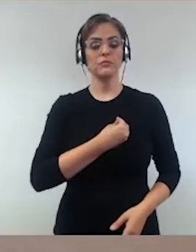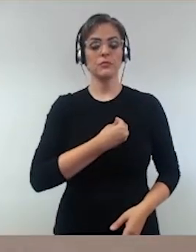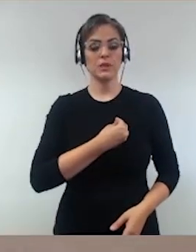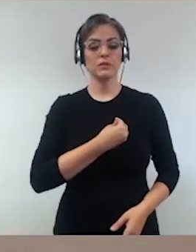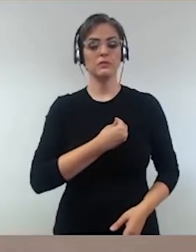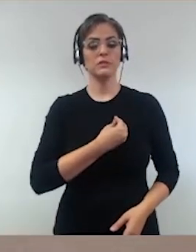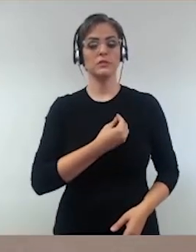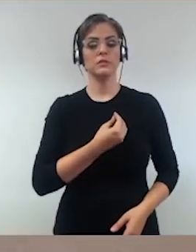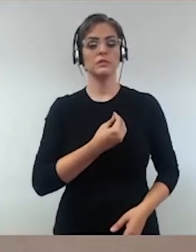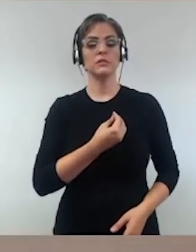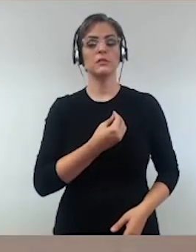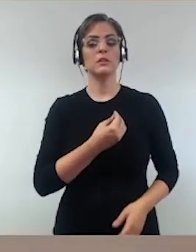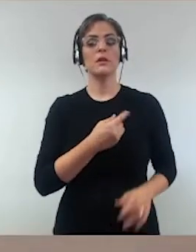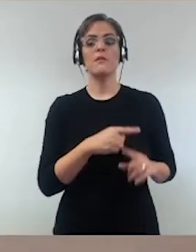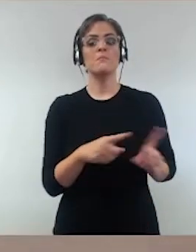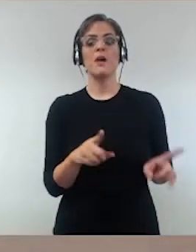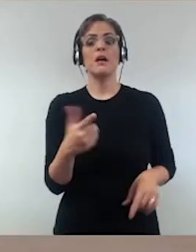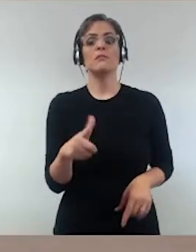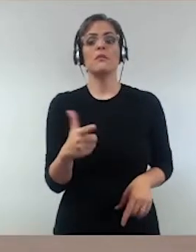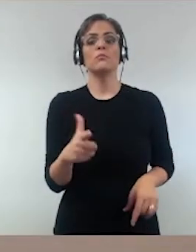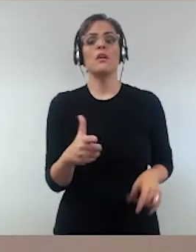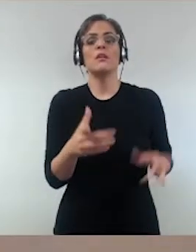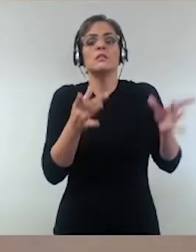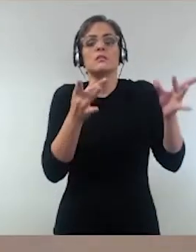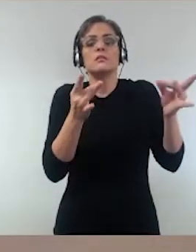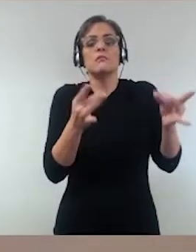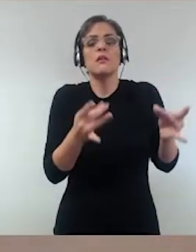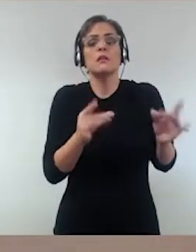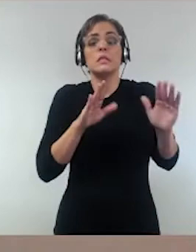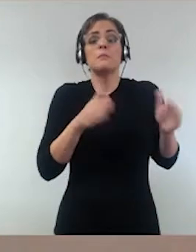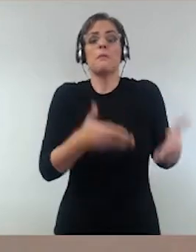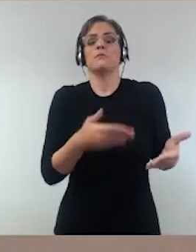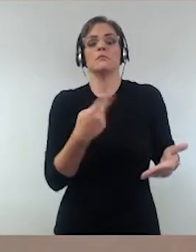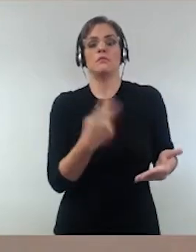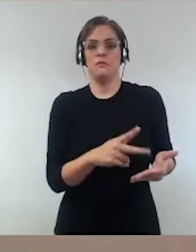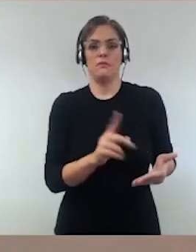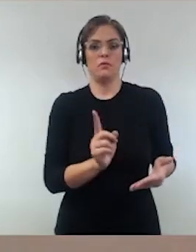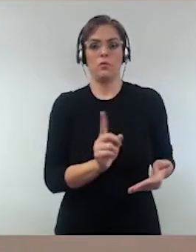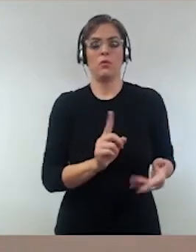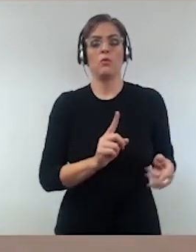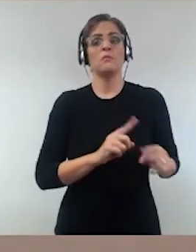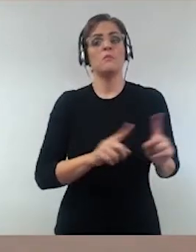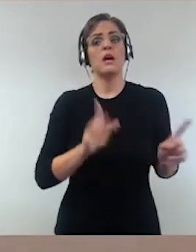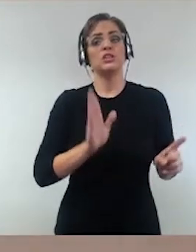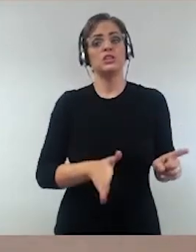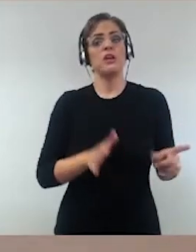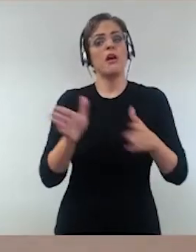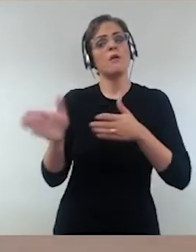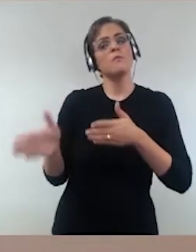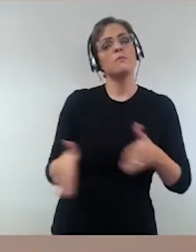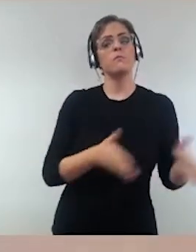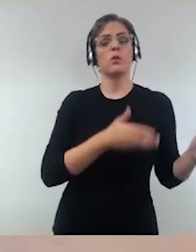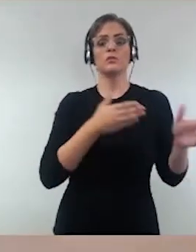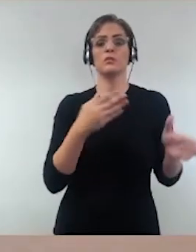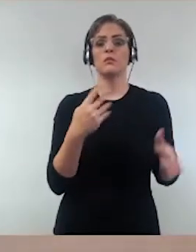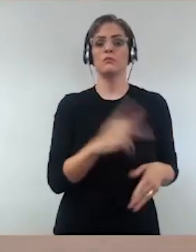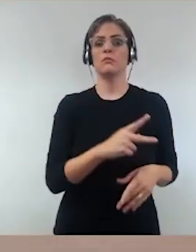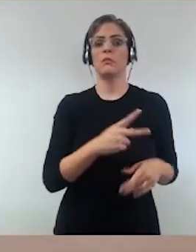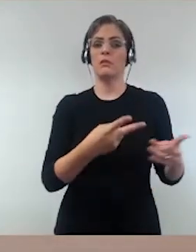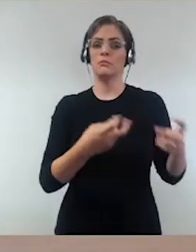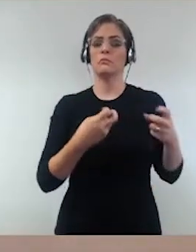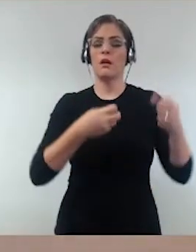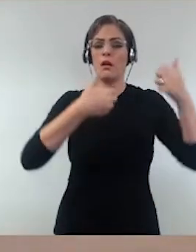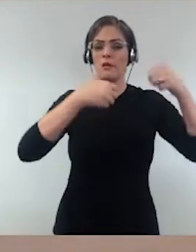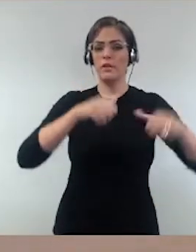ele não tem esse formato específico, e também era um direito já procedimental e calcado na autodeterminação, ou seja,